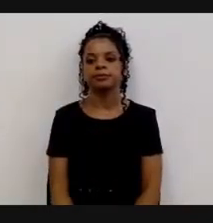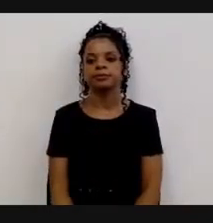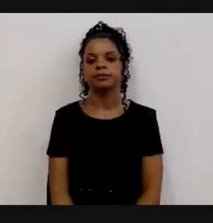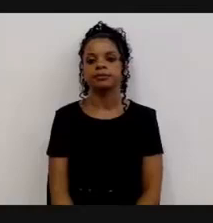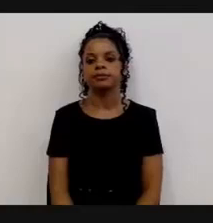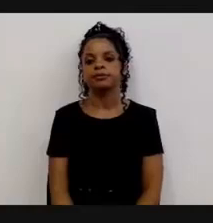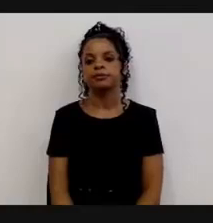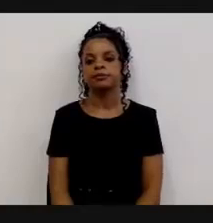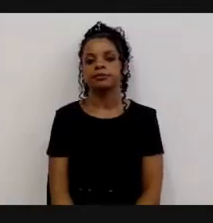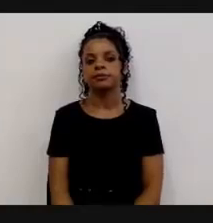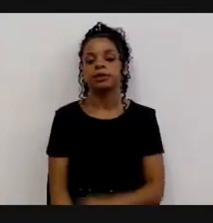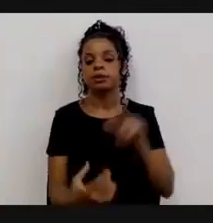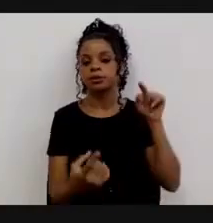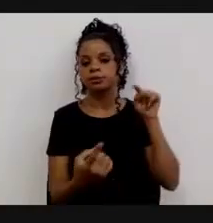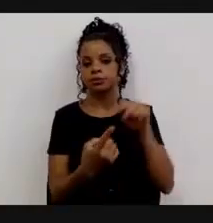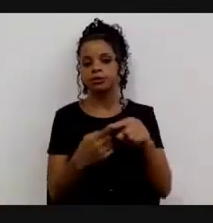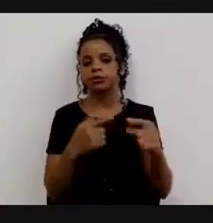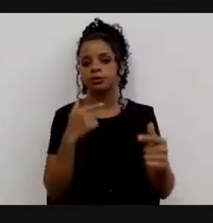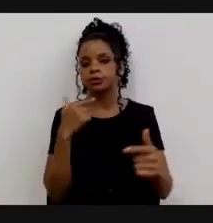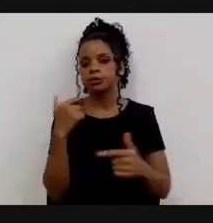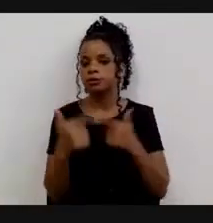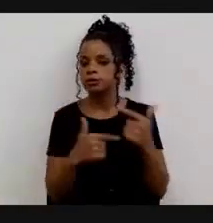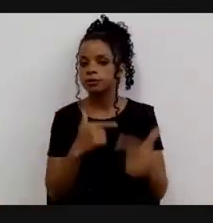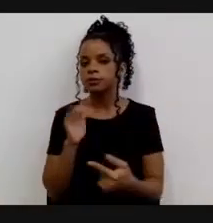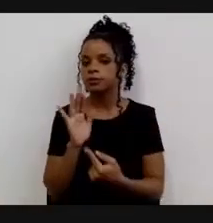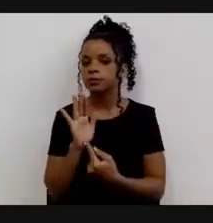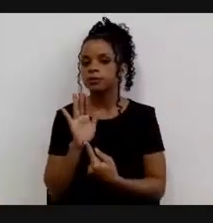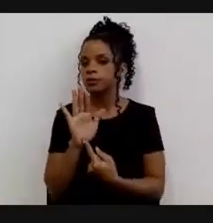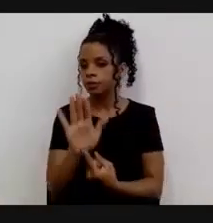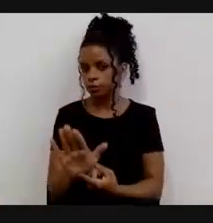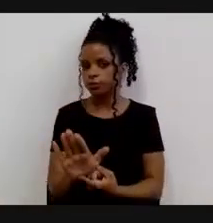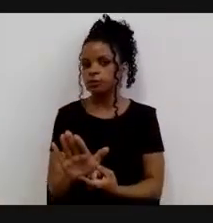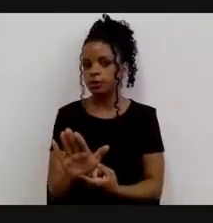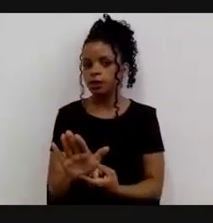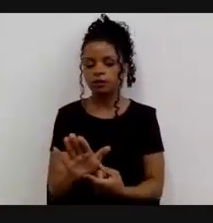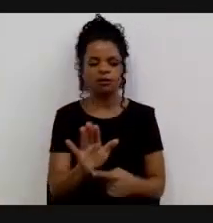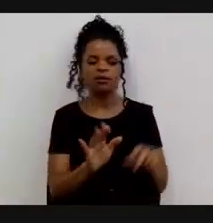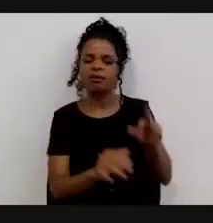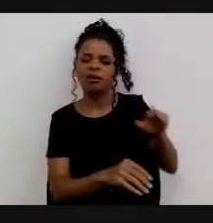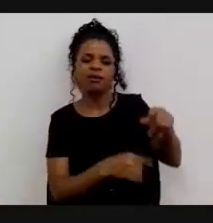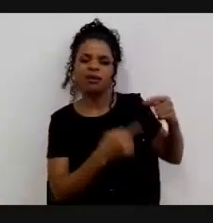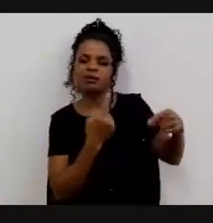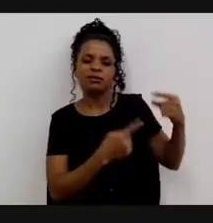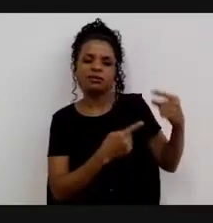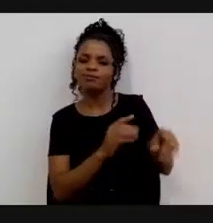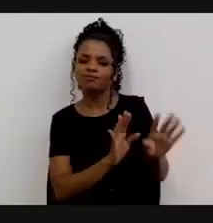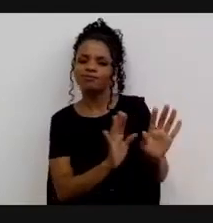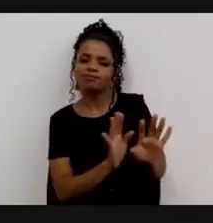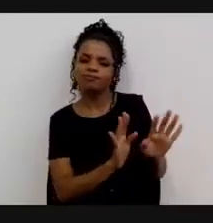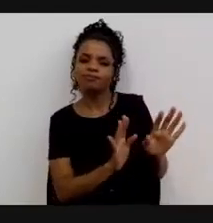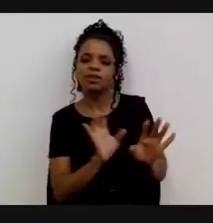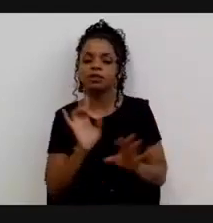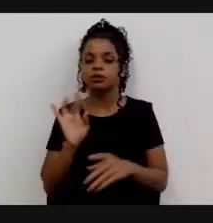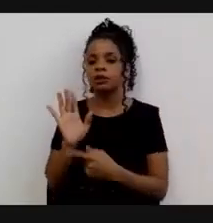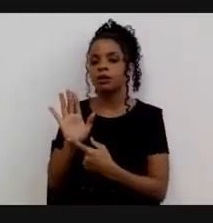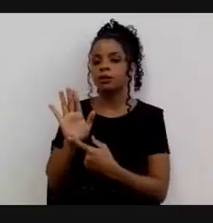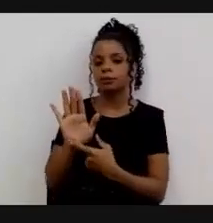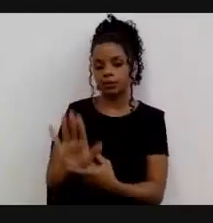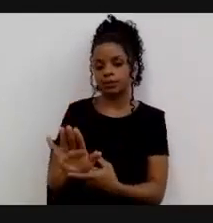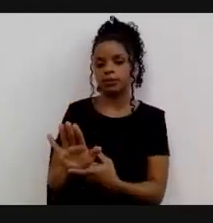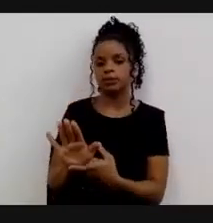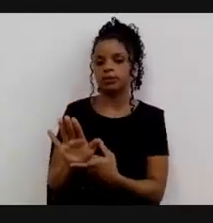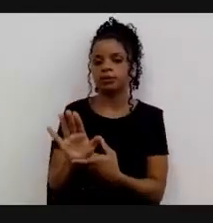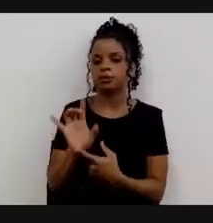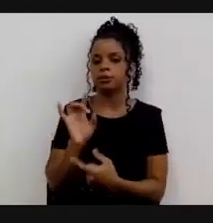O objetivo central do trabalho é mostrar, né? Na verdade, não é nem discutir, eu não vou discutir nada, eu vou só apresentar mesmo, é um objetivo bem mais